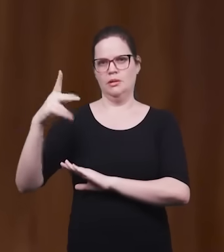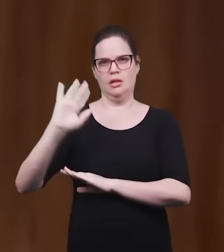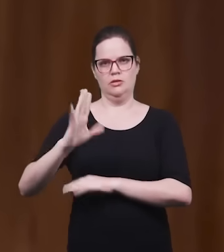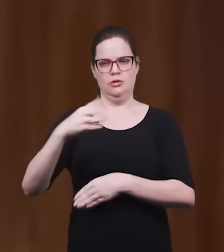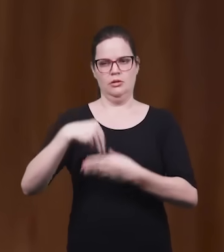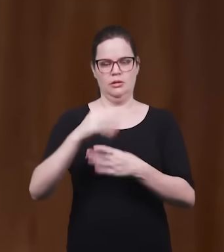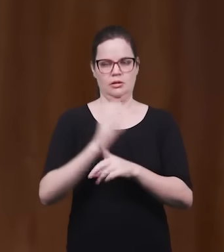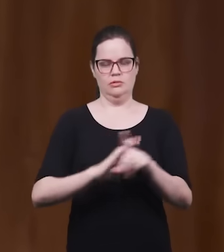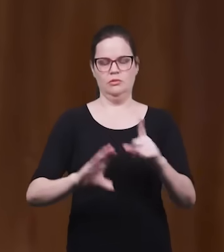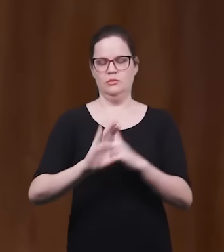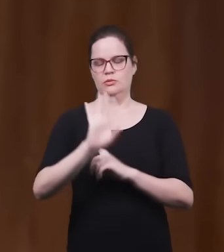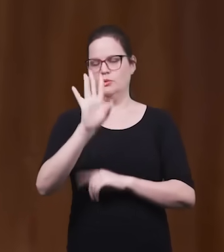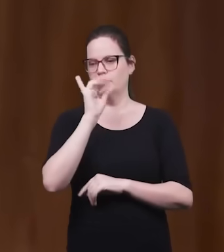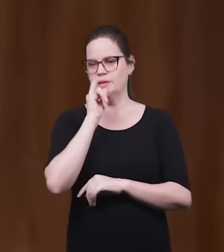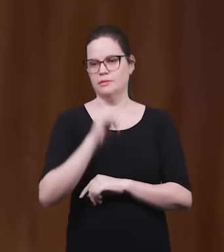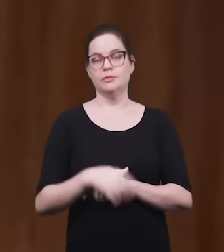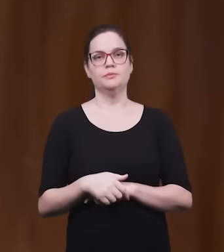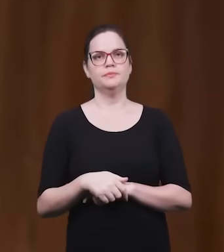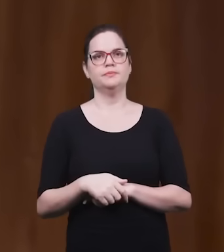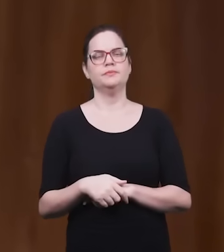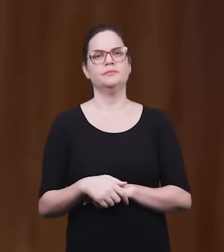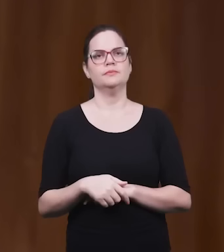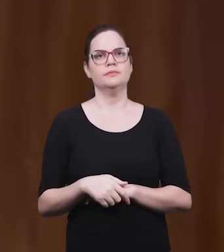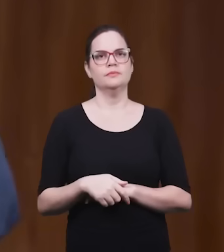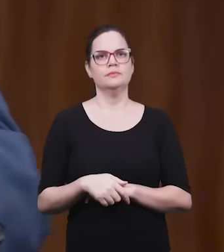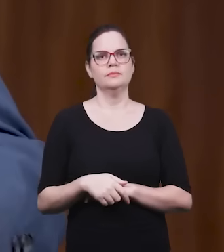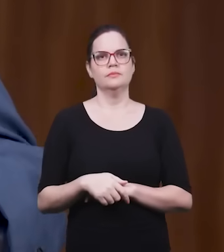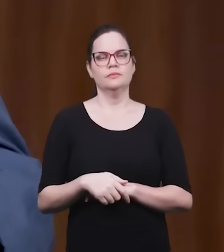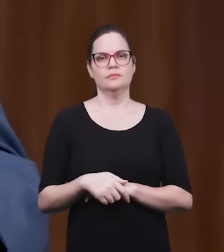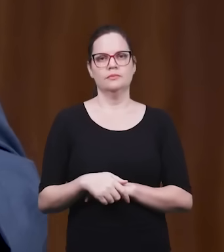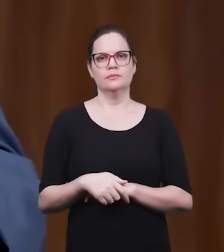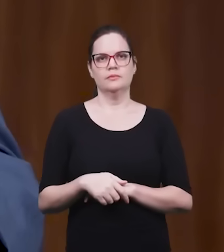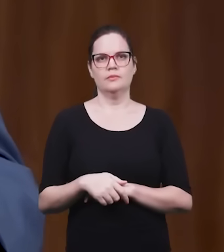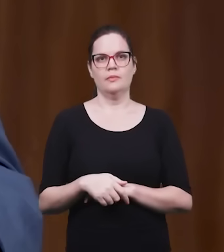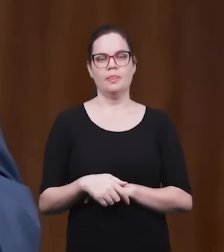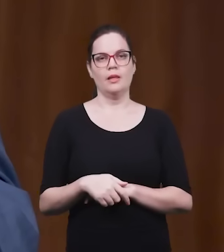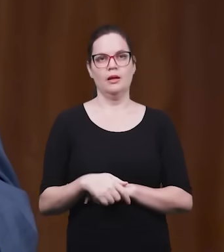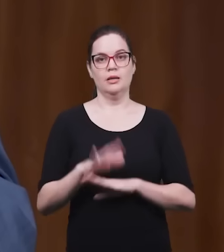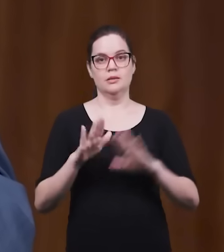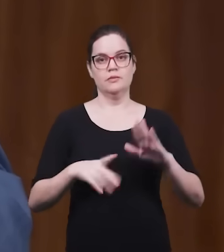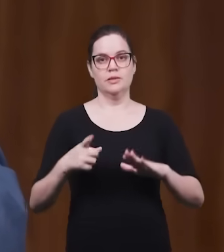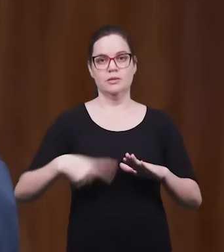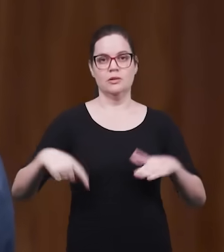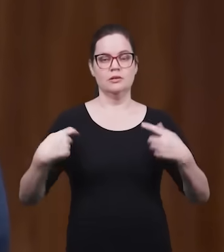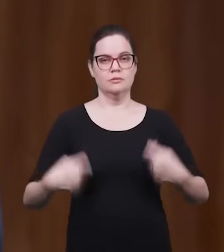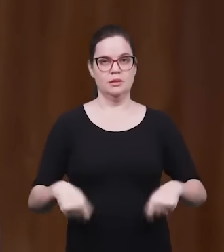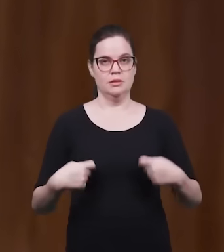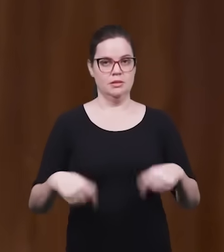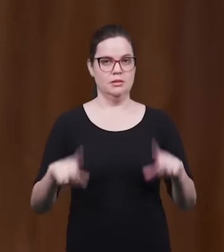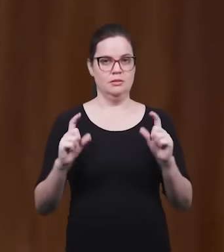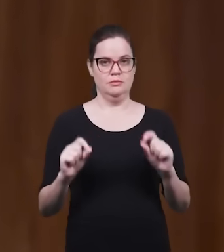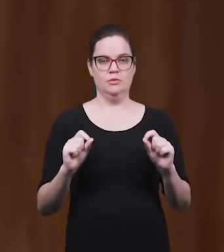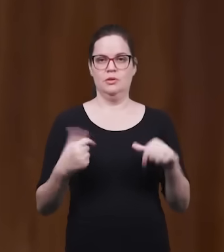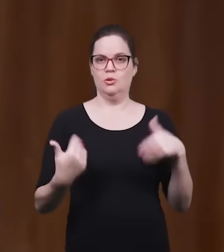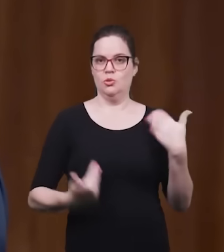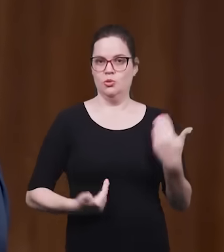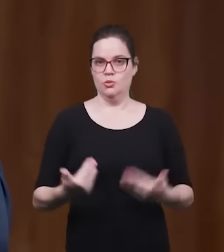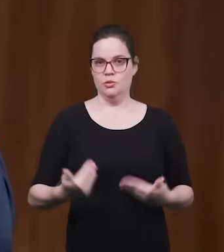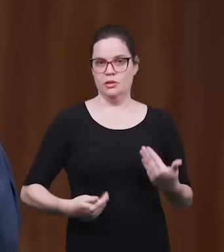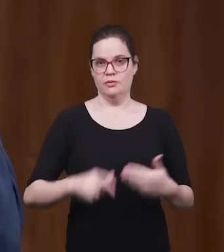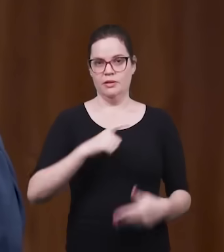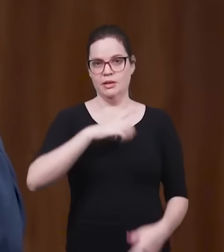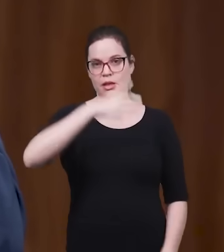Por exemplo, um culto, o Espírito Santo vai operar naquela linha. Há necessidade do servo que é usado em dons, ele